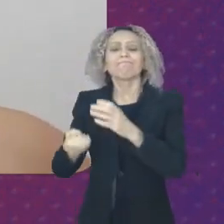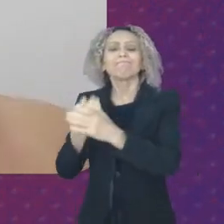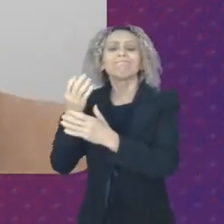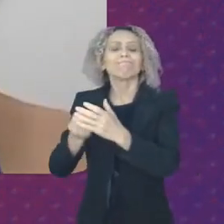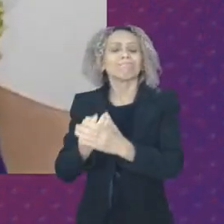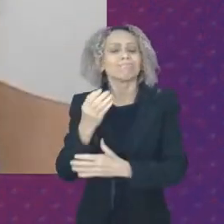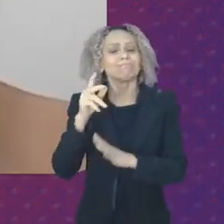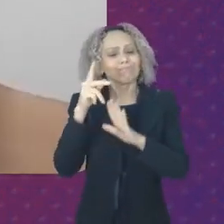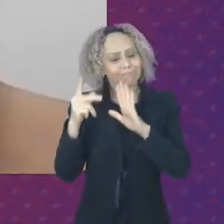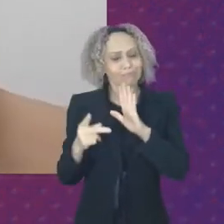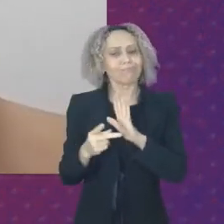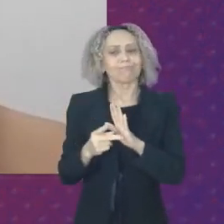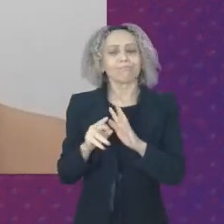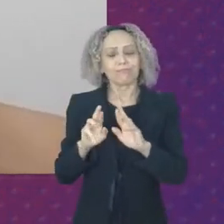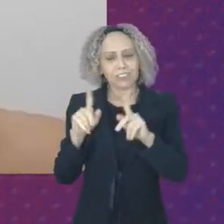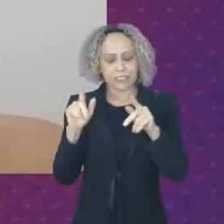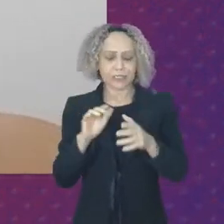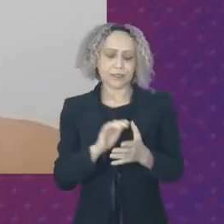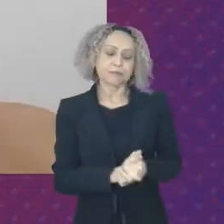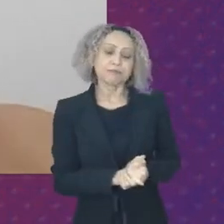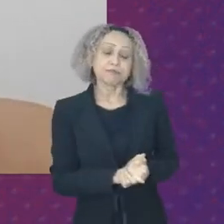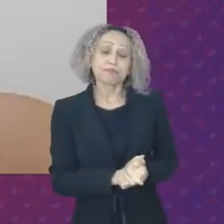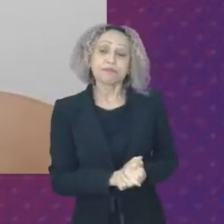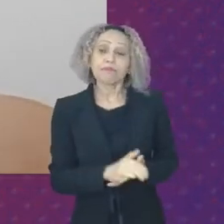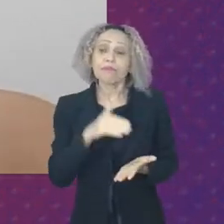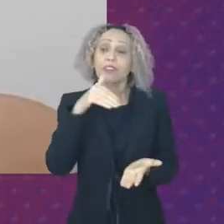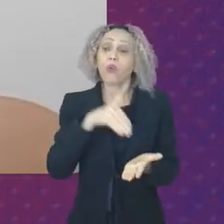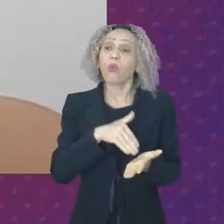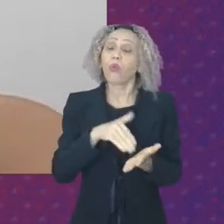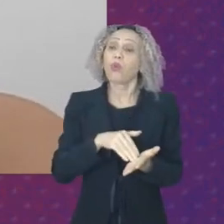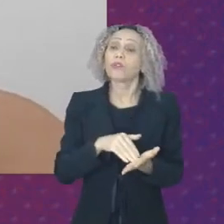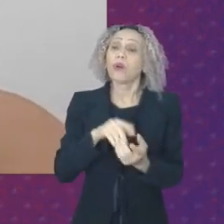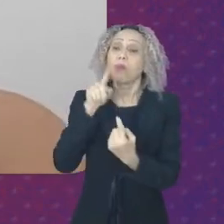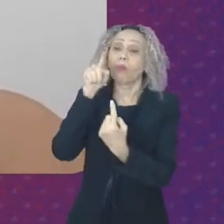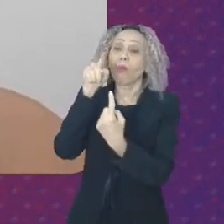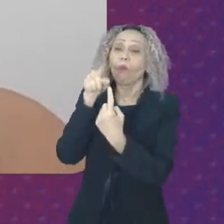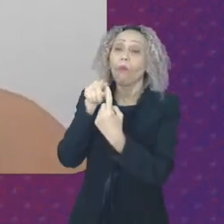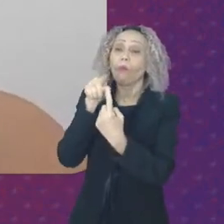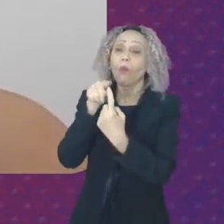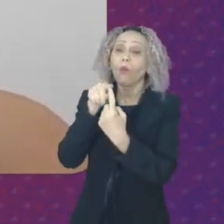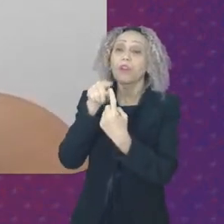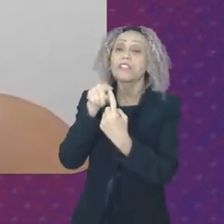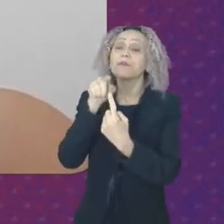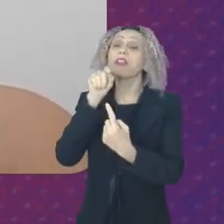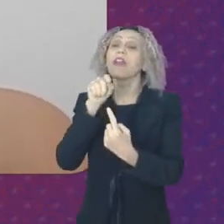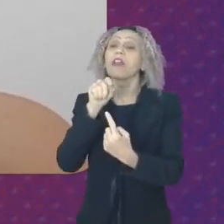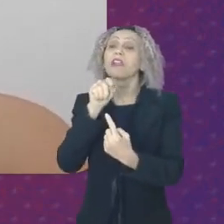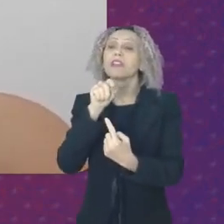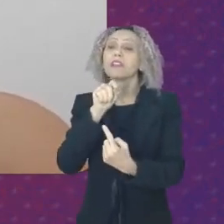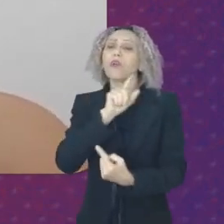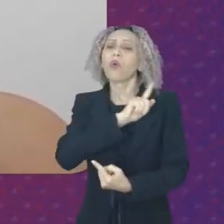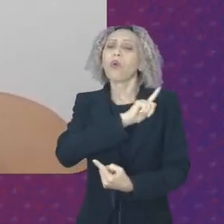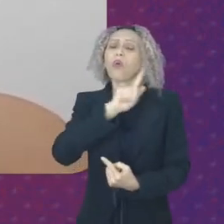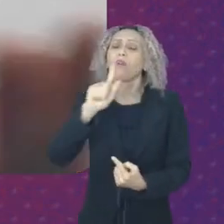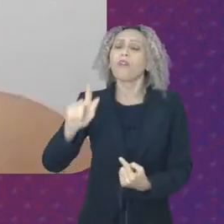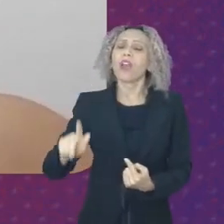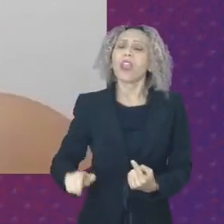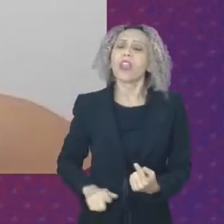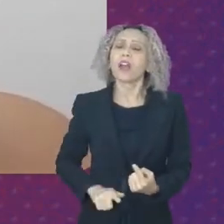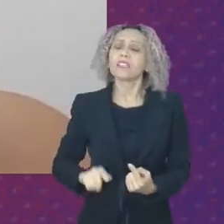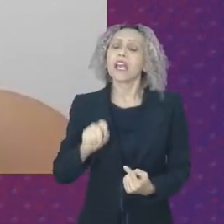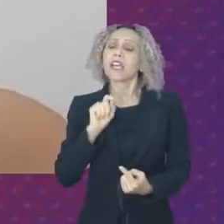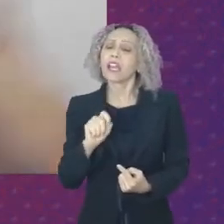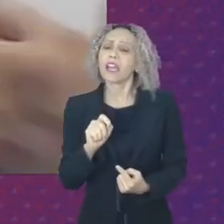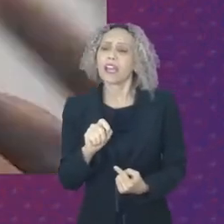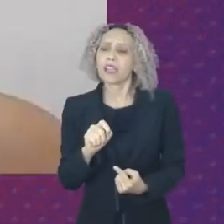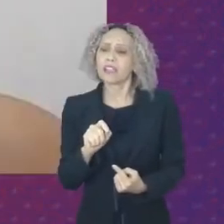paulistana. E aí, por último, a gente tem o arquétipo do governante, que é basicamente o